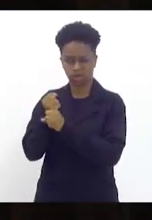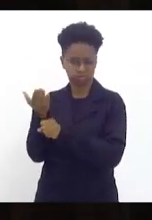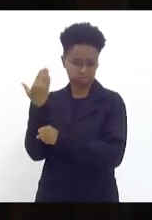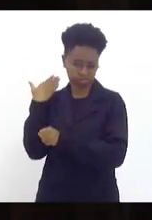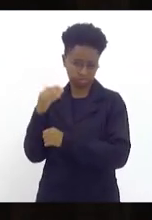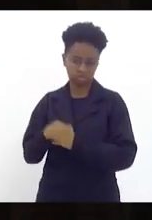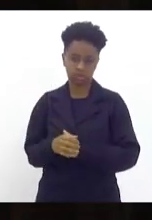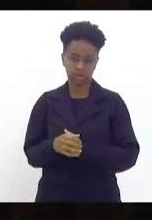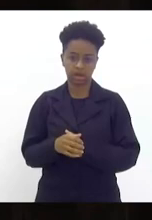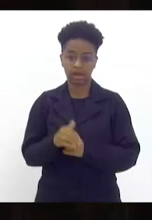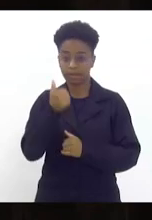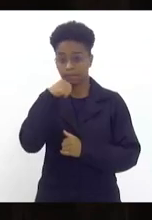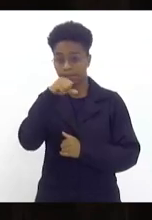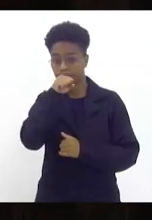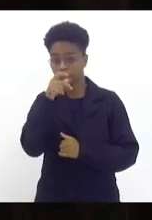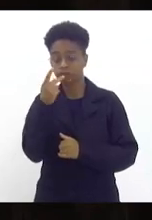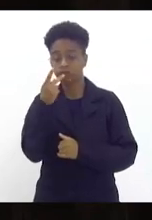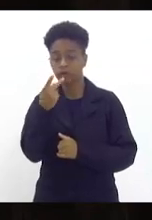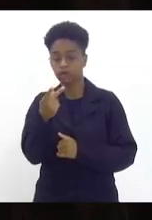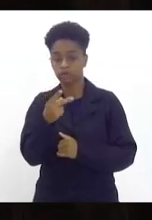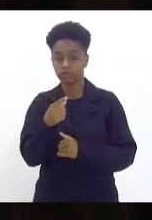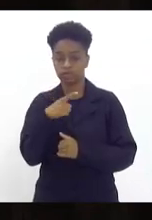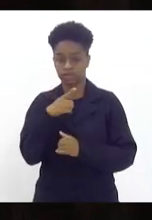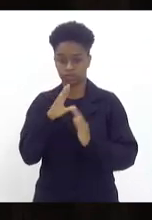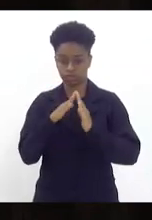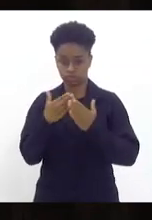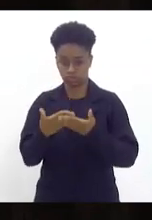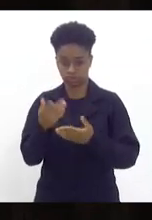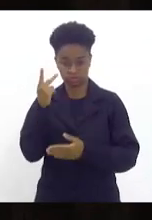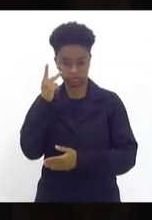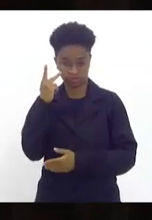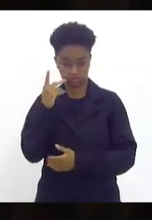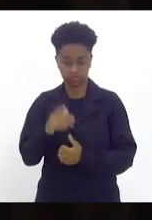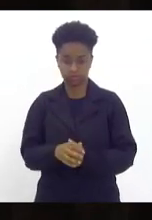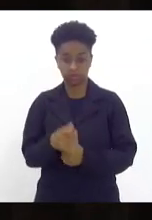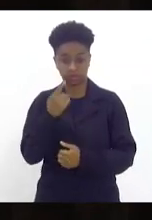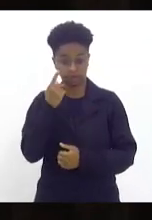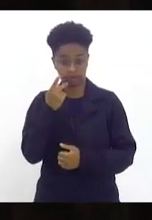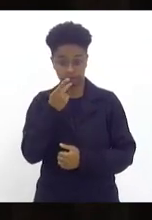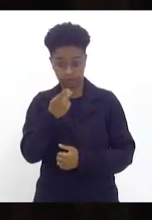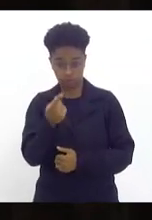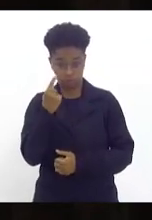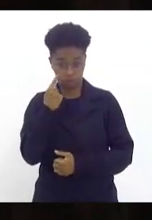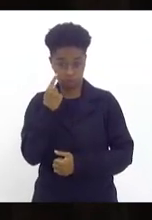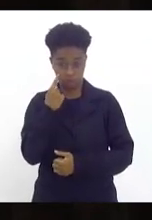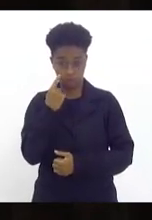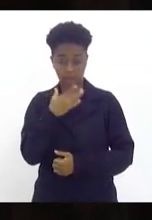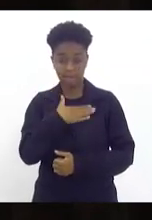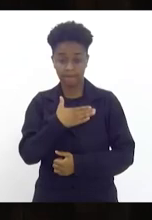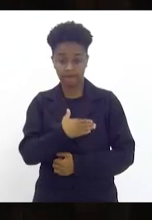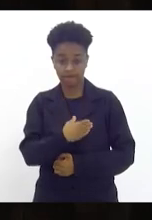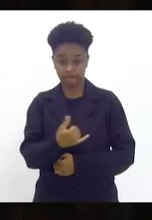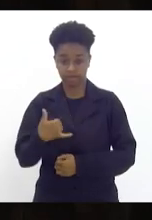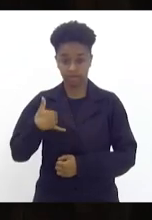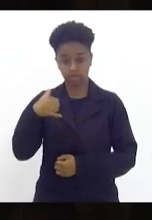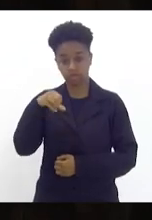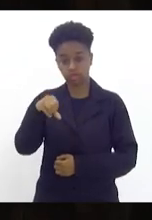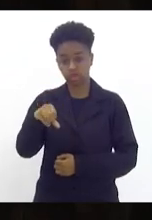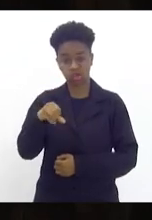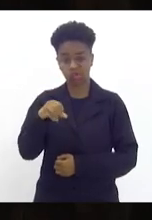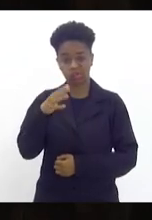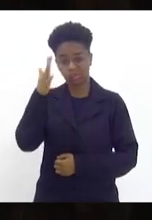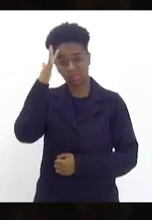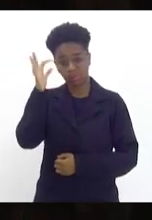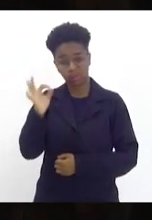ela chegou e falou assim, um colégio confessional de São Paulo, né? Ela chegou e falou assim, olha, minha filha de 9 anos não estava entendendo a